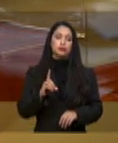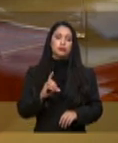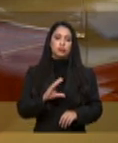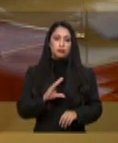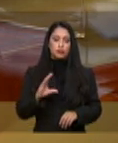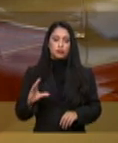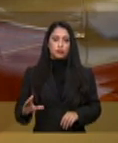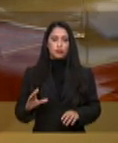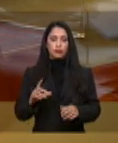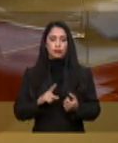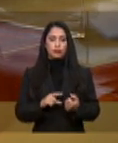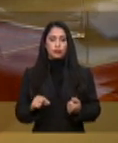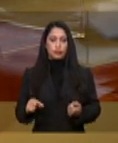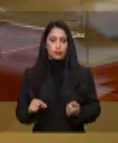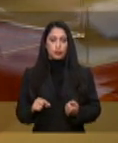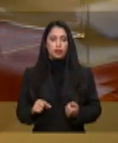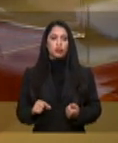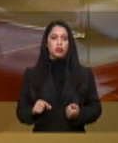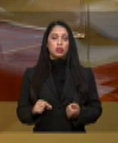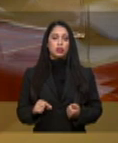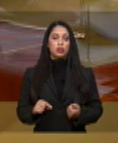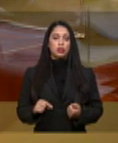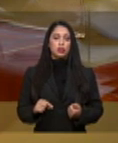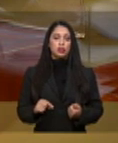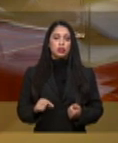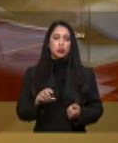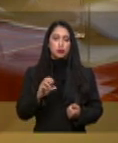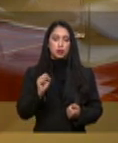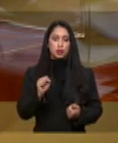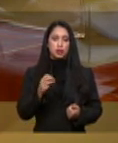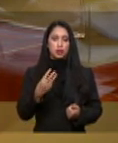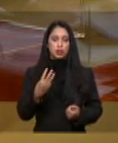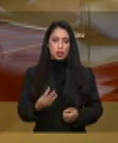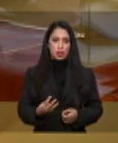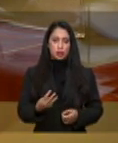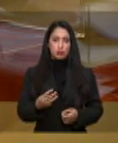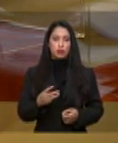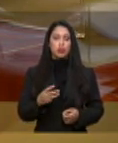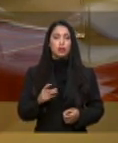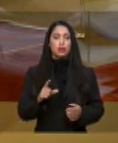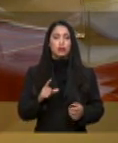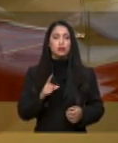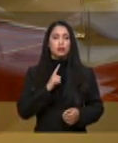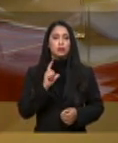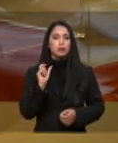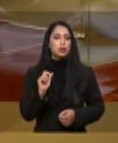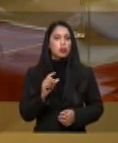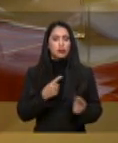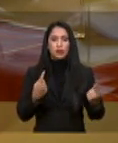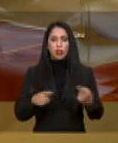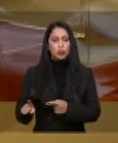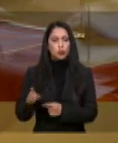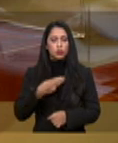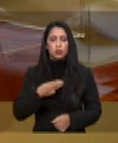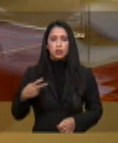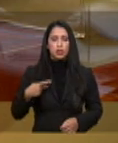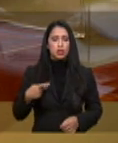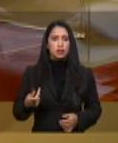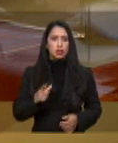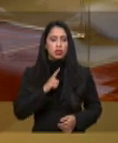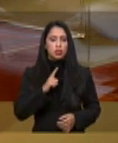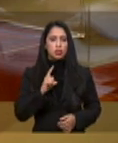83 da Lei 9.430 não fere a prerrogativa do Ministério Público para a persecução penal, porque